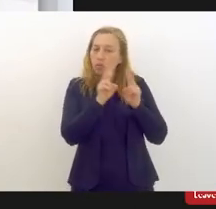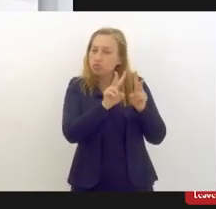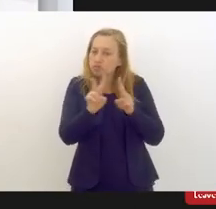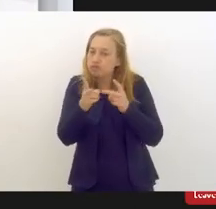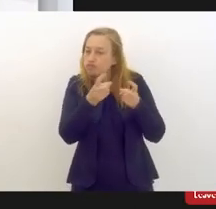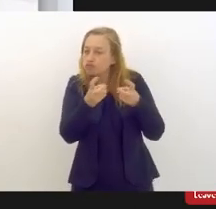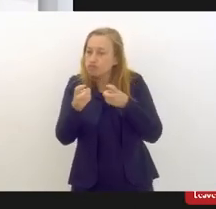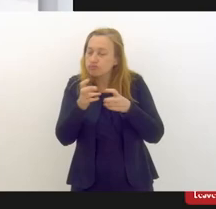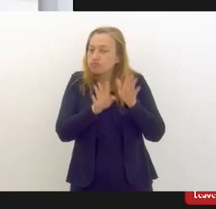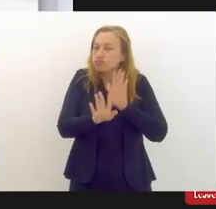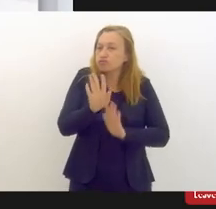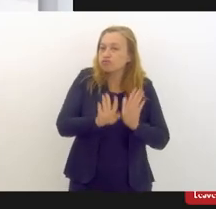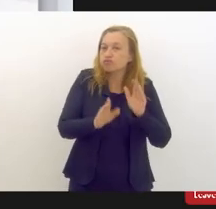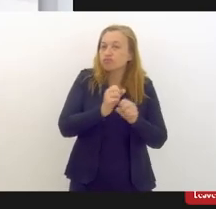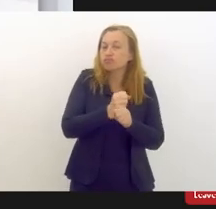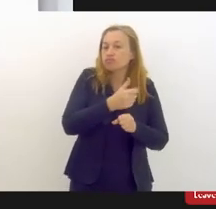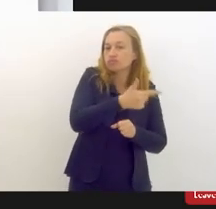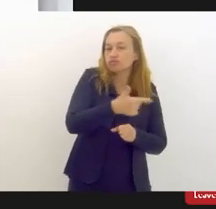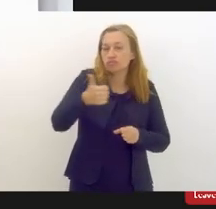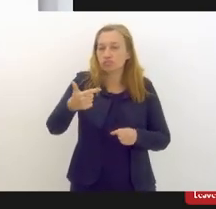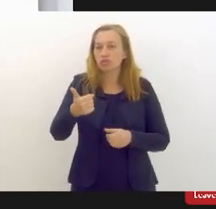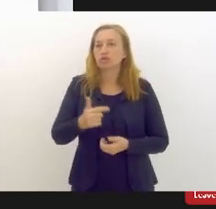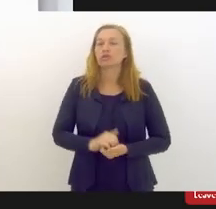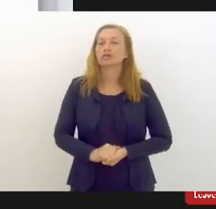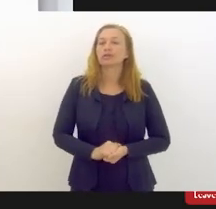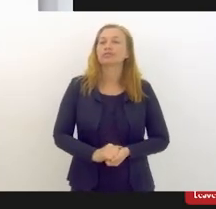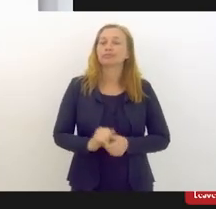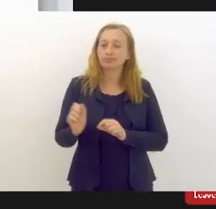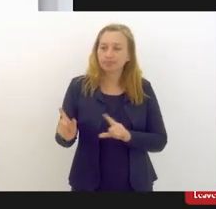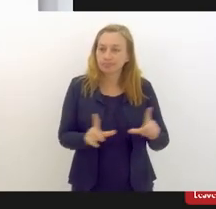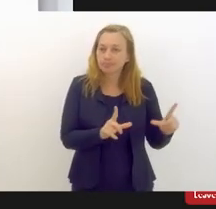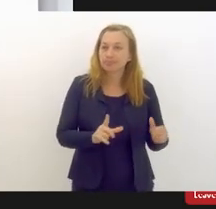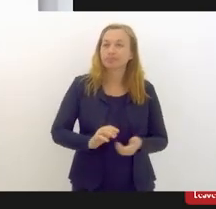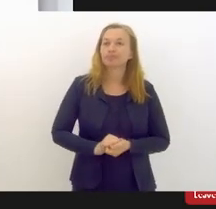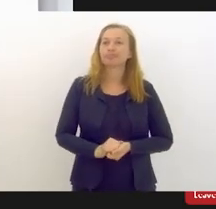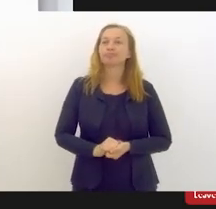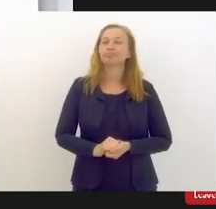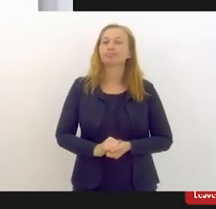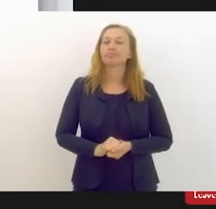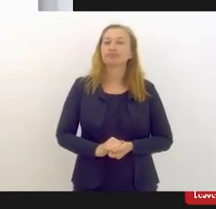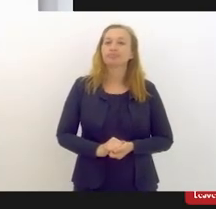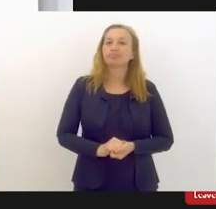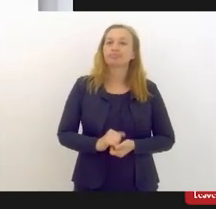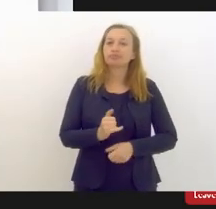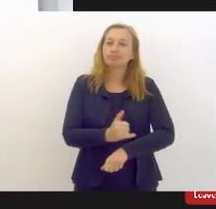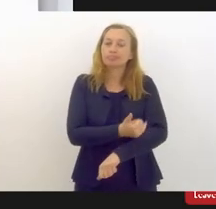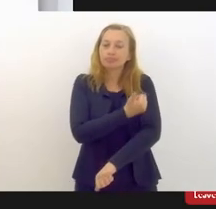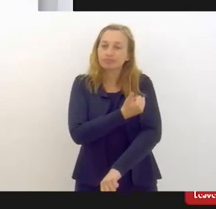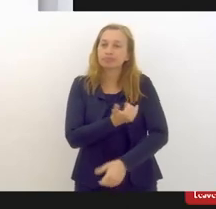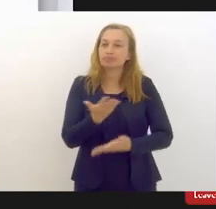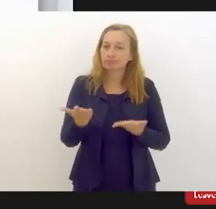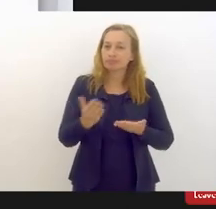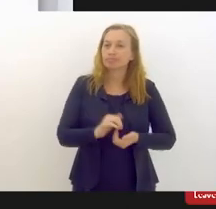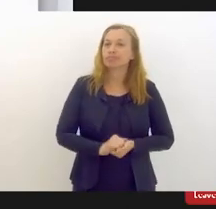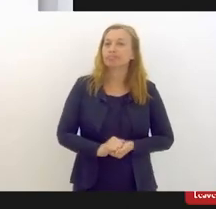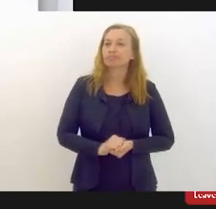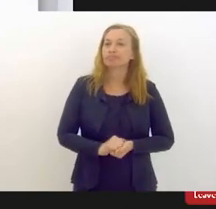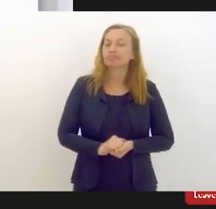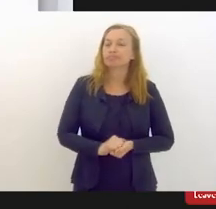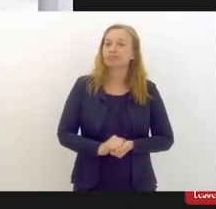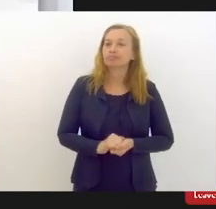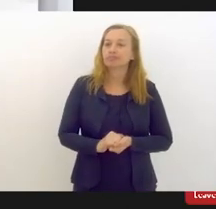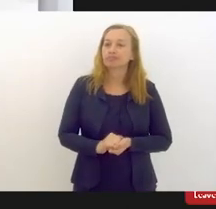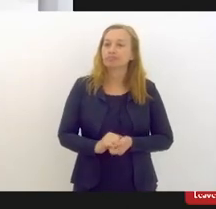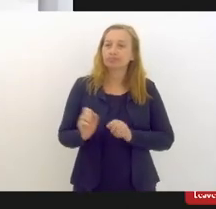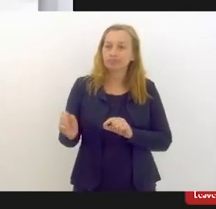ao longo de 2022. Pode passar. Aí a gente entra no bloco de infraestrutura, né? Pode